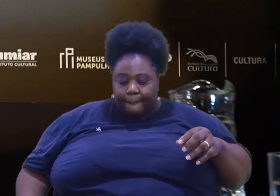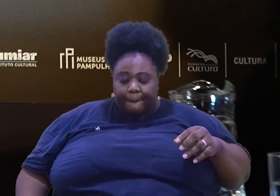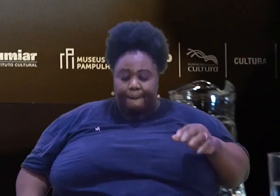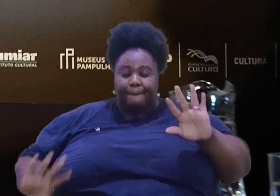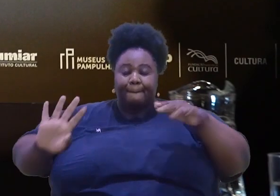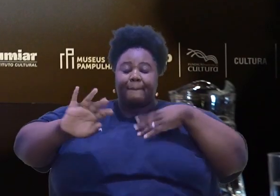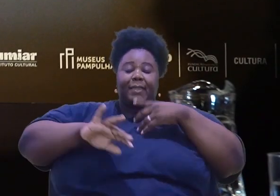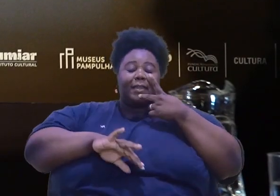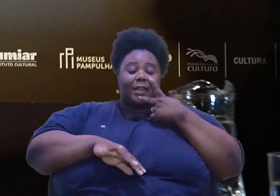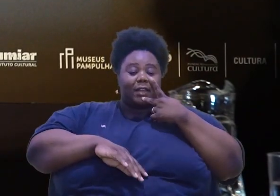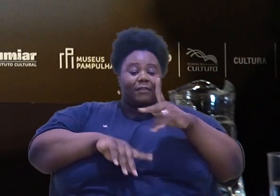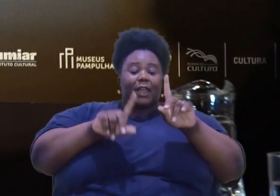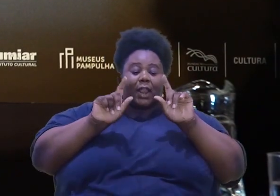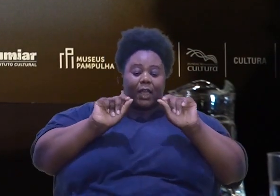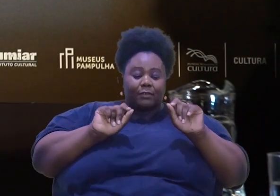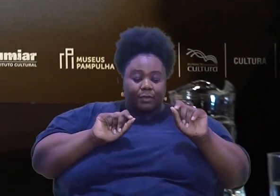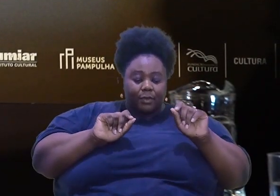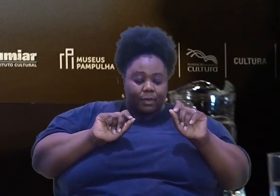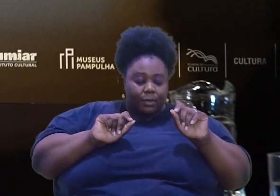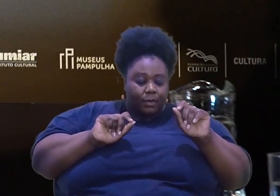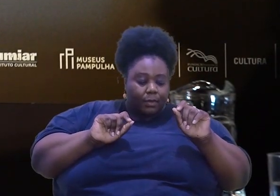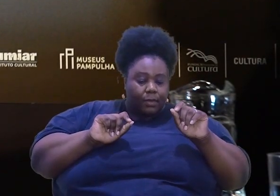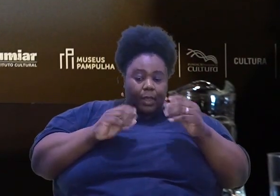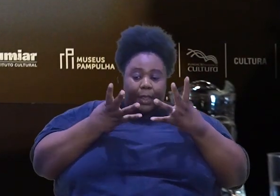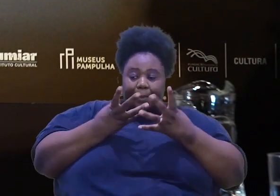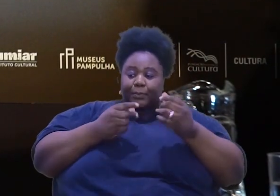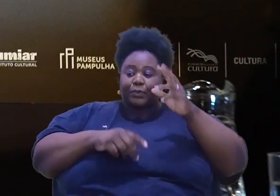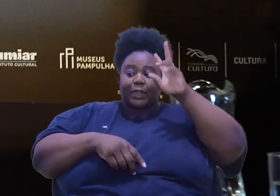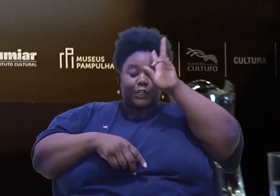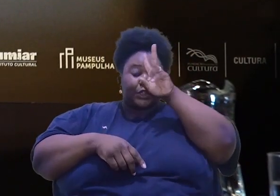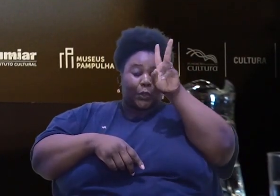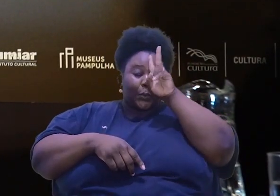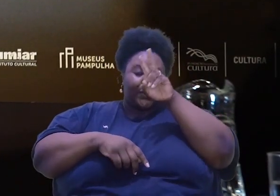Mas ela falava muito conosco, né, contar história,